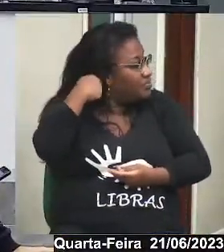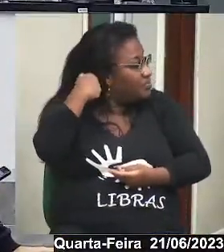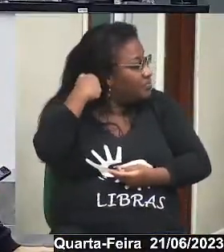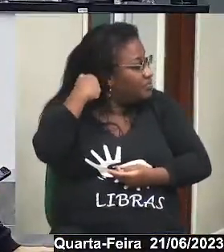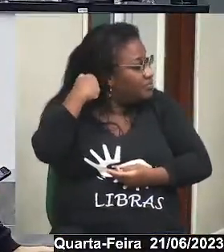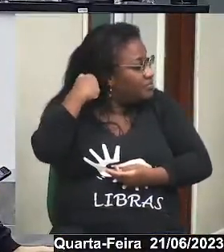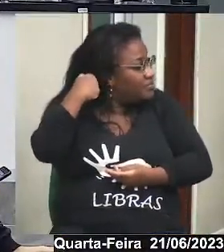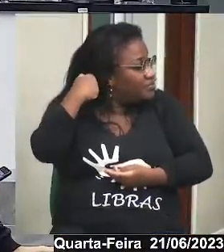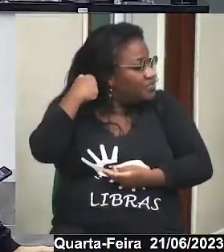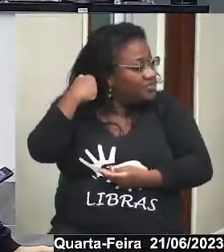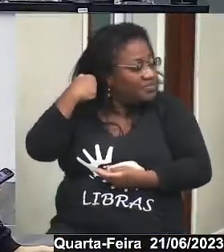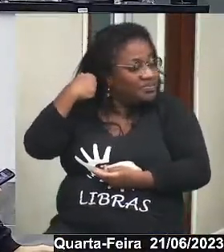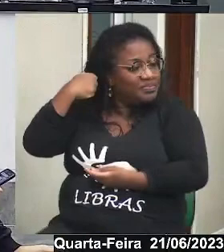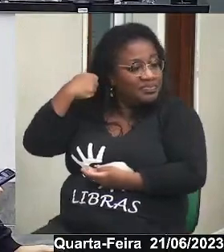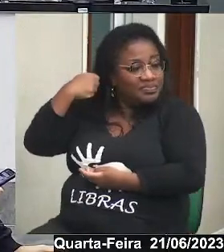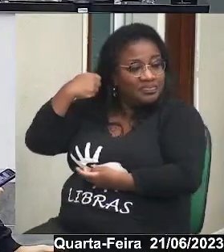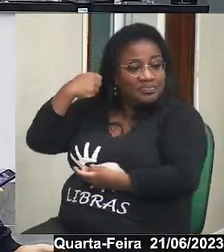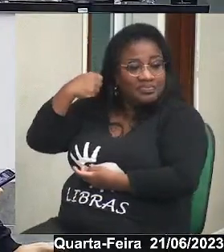Santos.